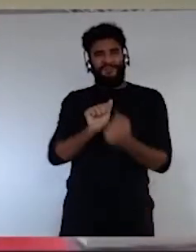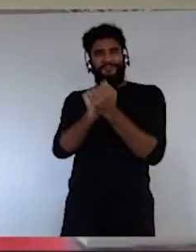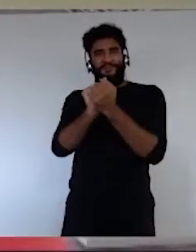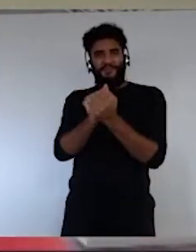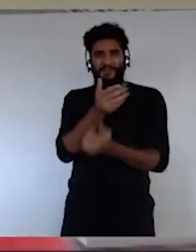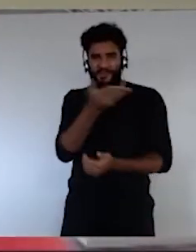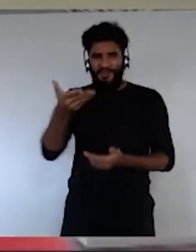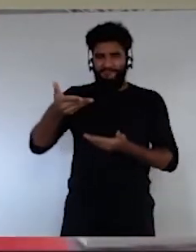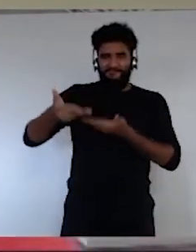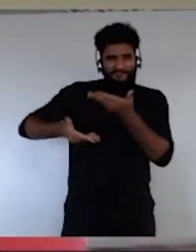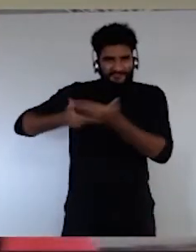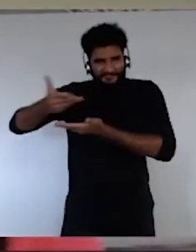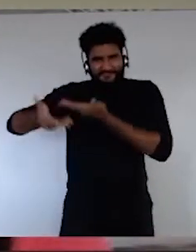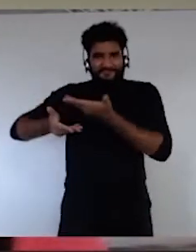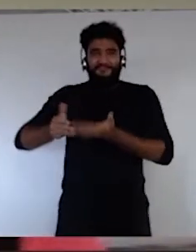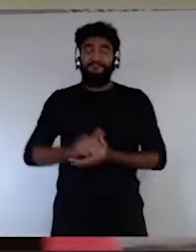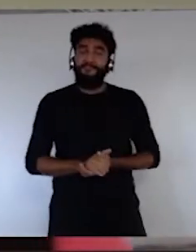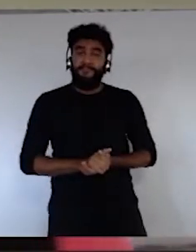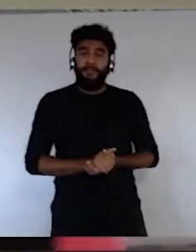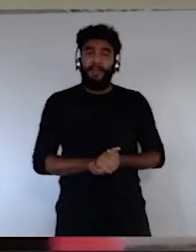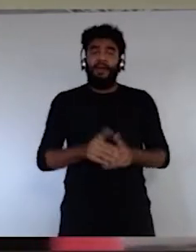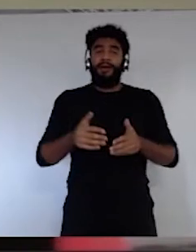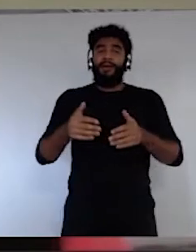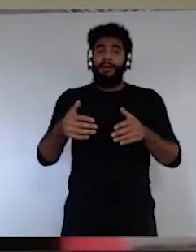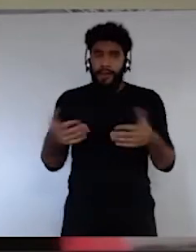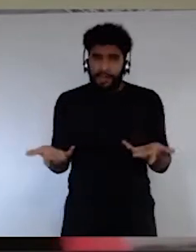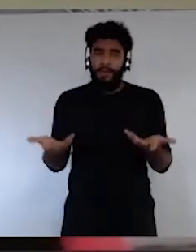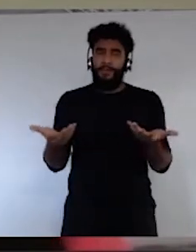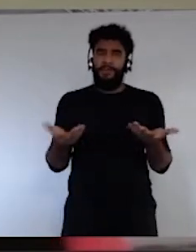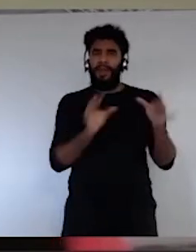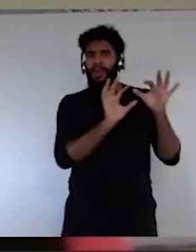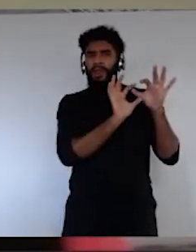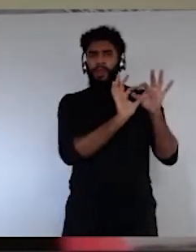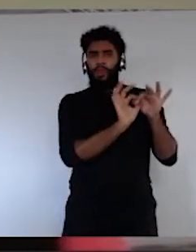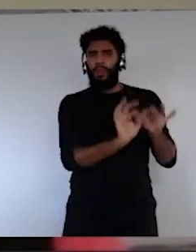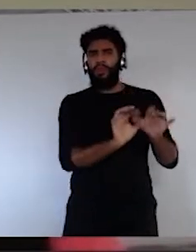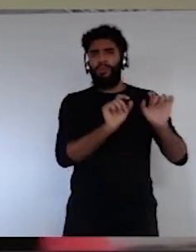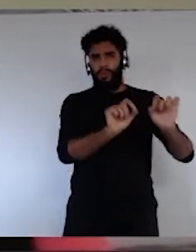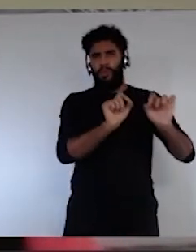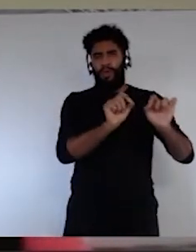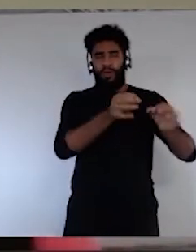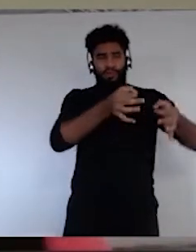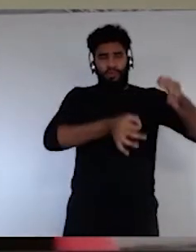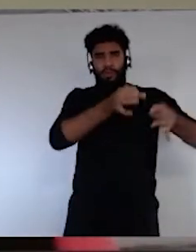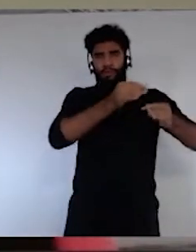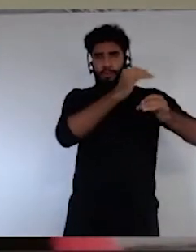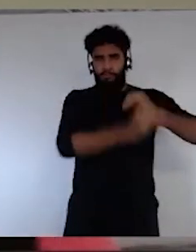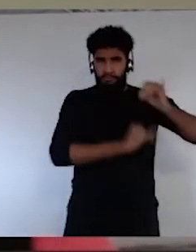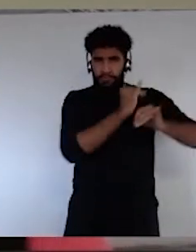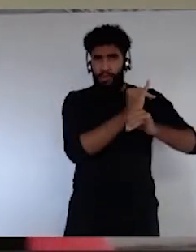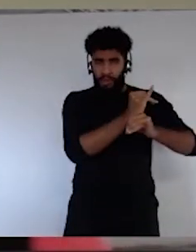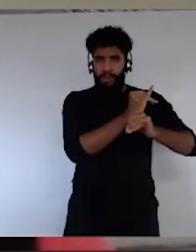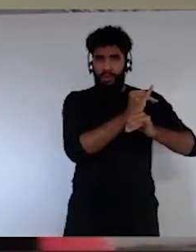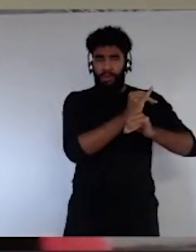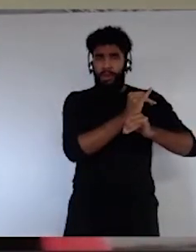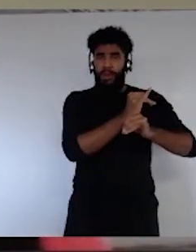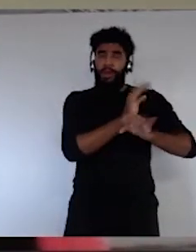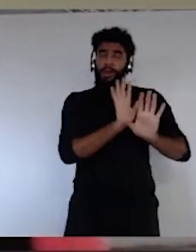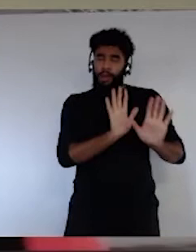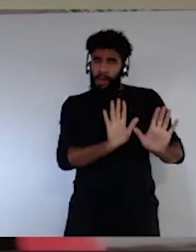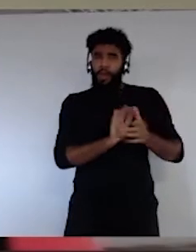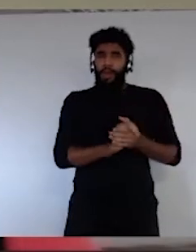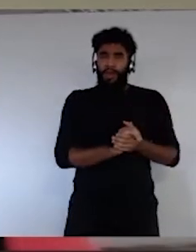vocês. Então, no que diz respeito à questão dos julgamentos virtuais, eu vou fazer só